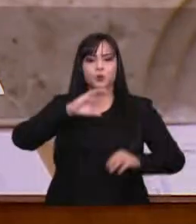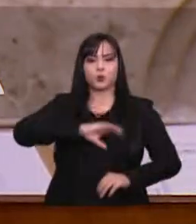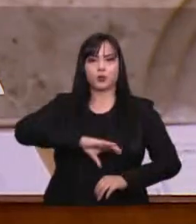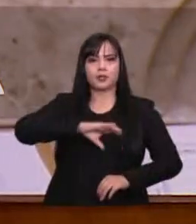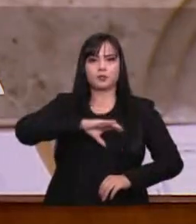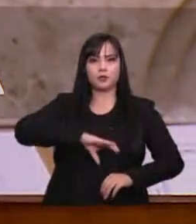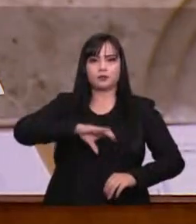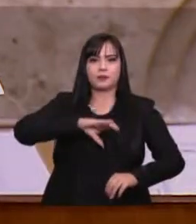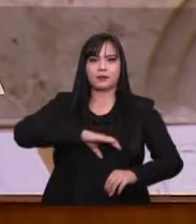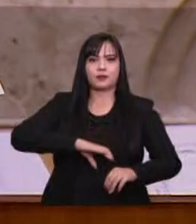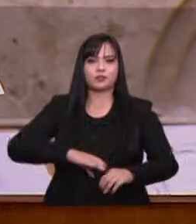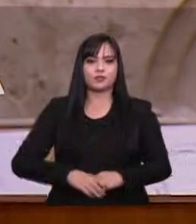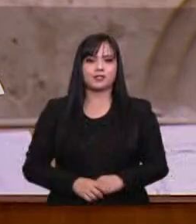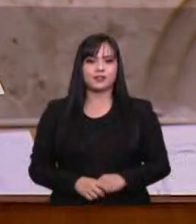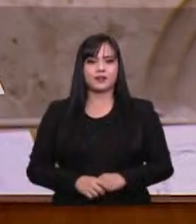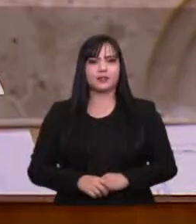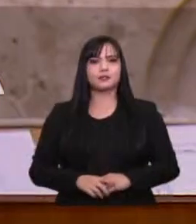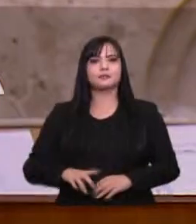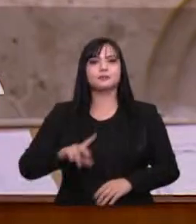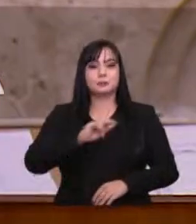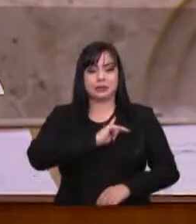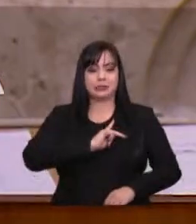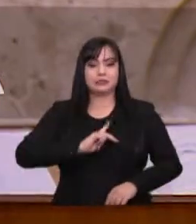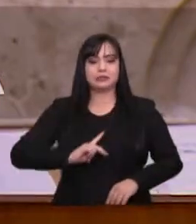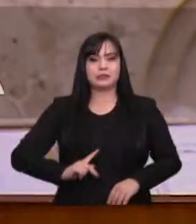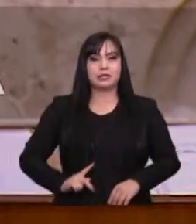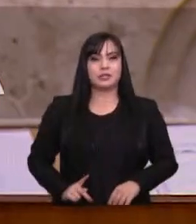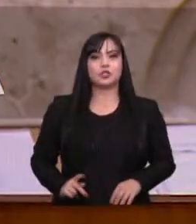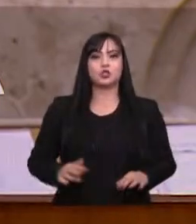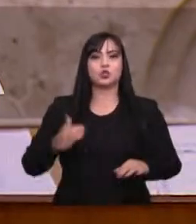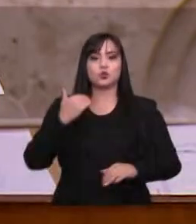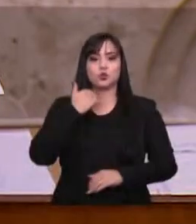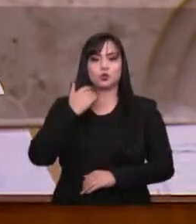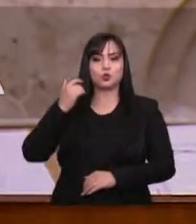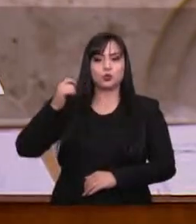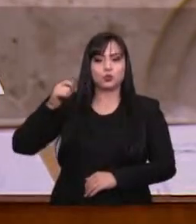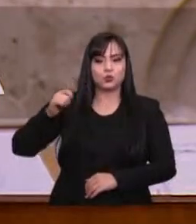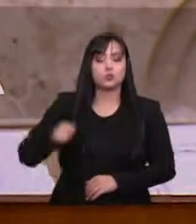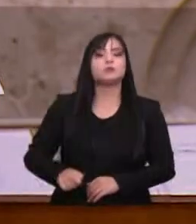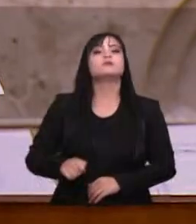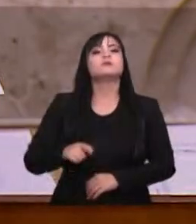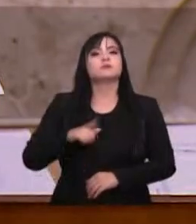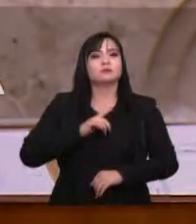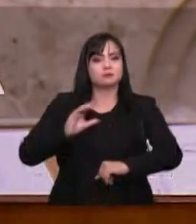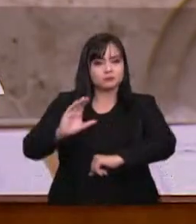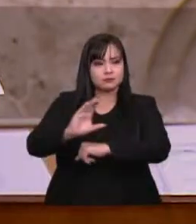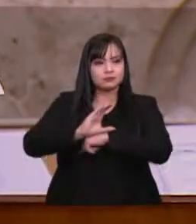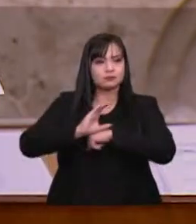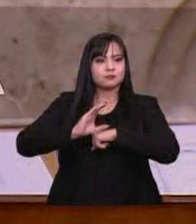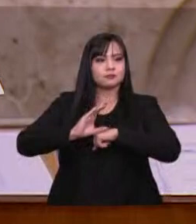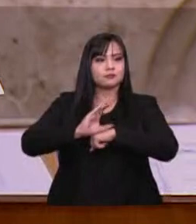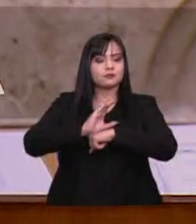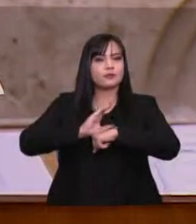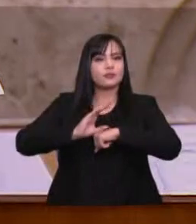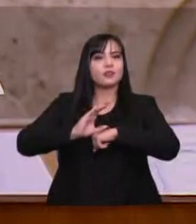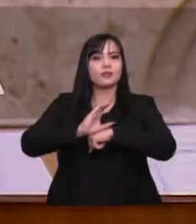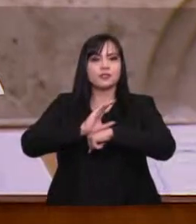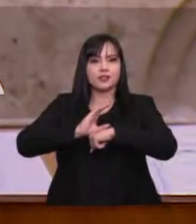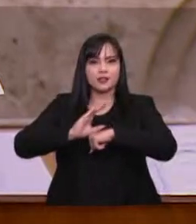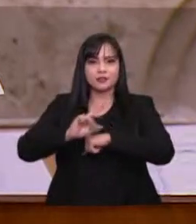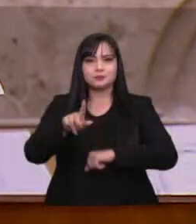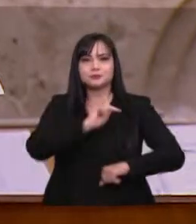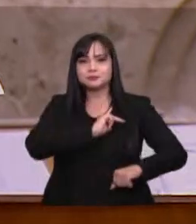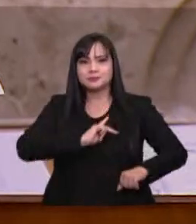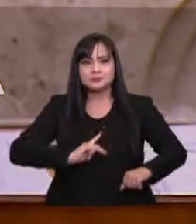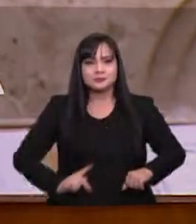com a presidente e juízes Conselheiros do tribunal constitucional de Angola com